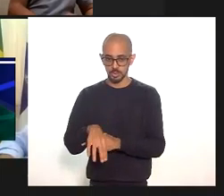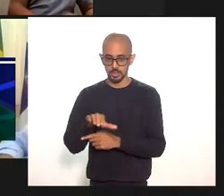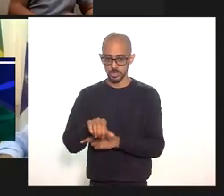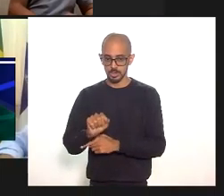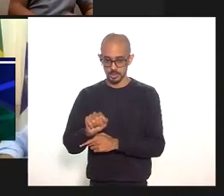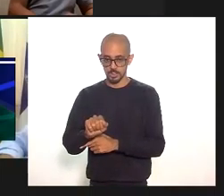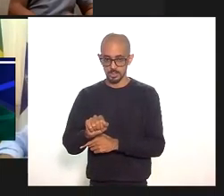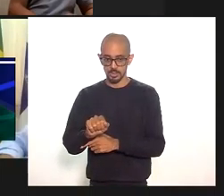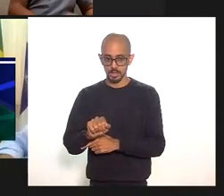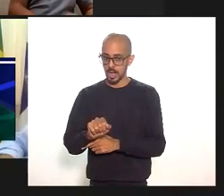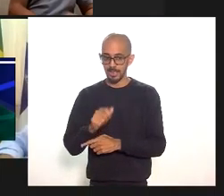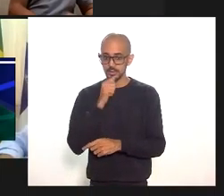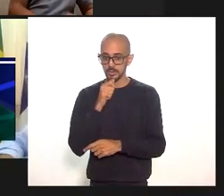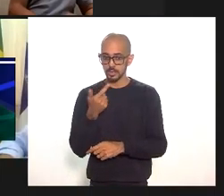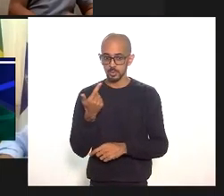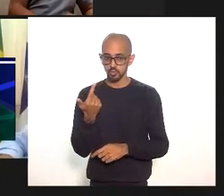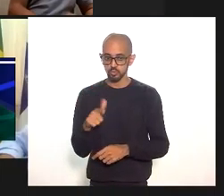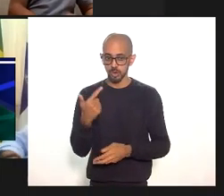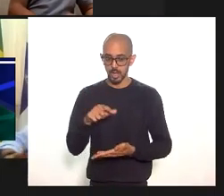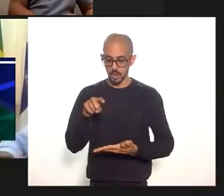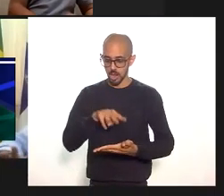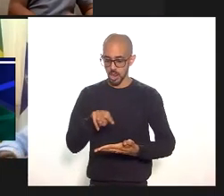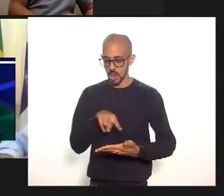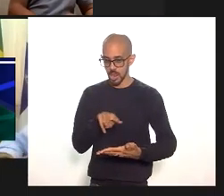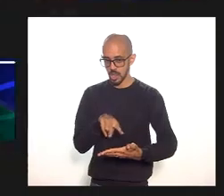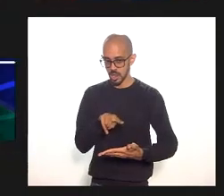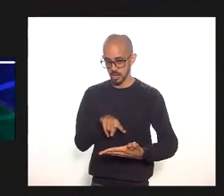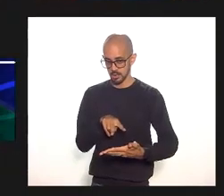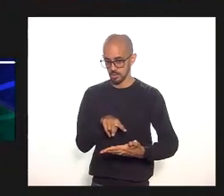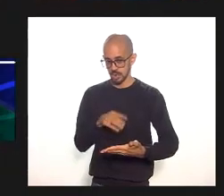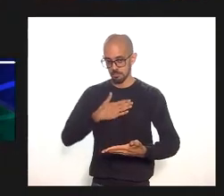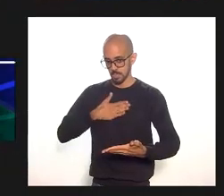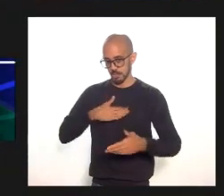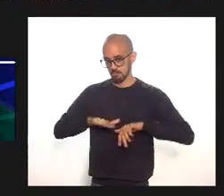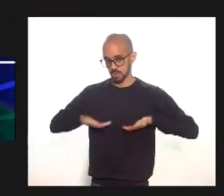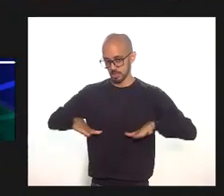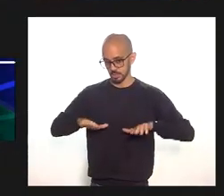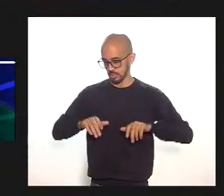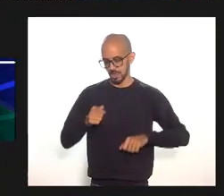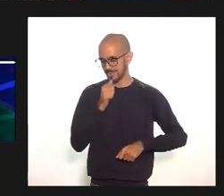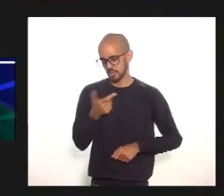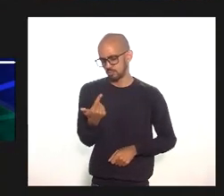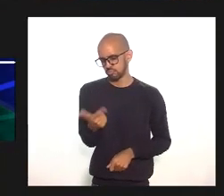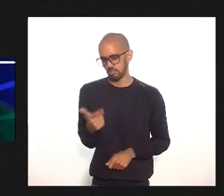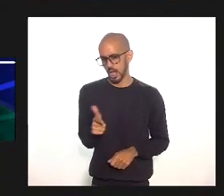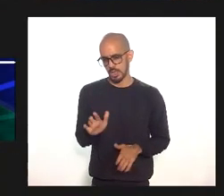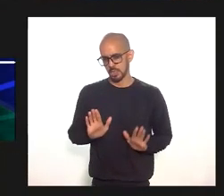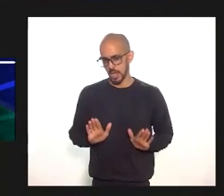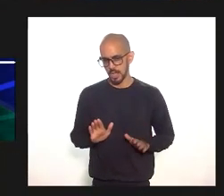nem à mesa e não chegou até as nossas mãos